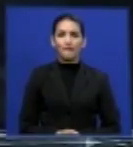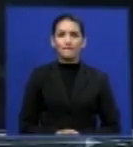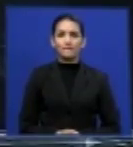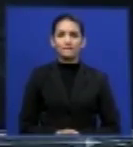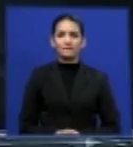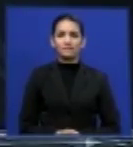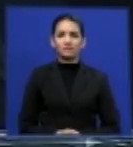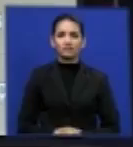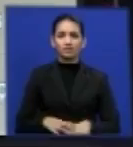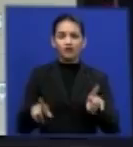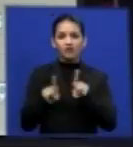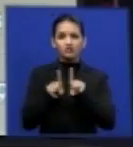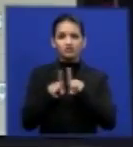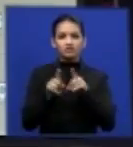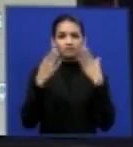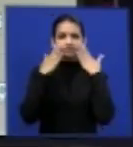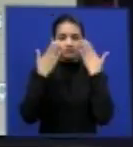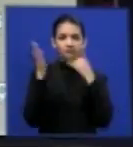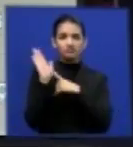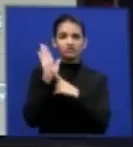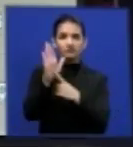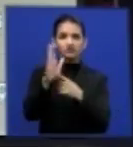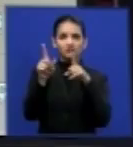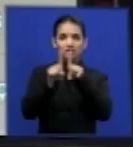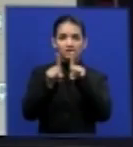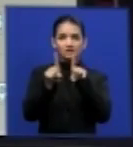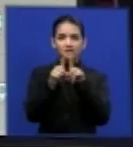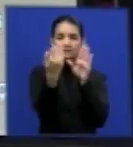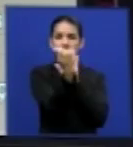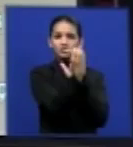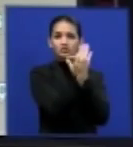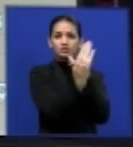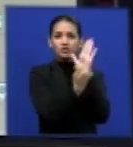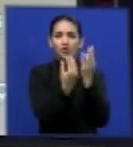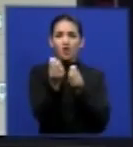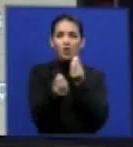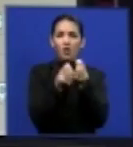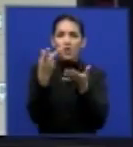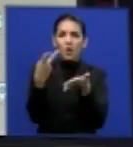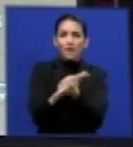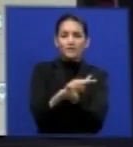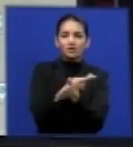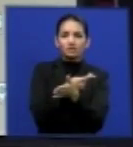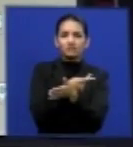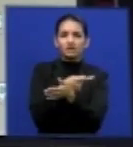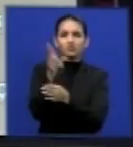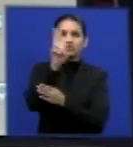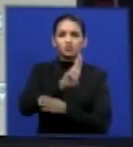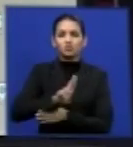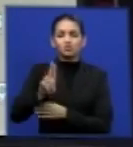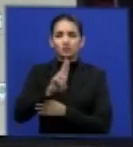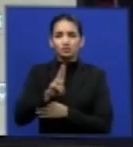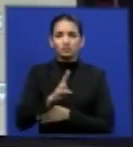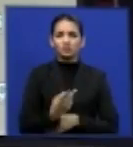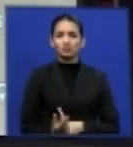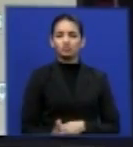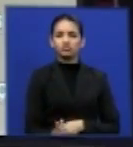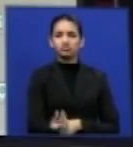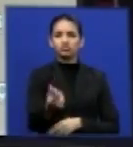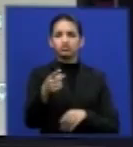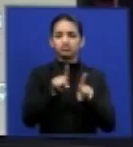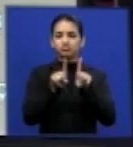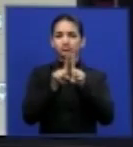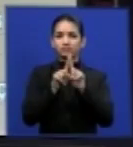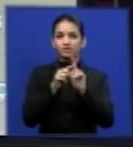Aqui gostaríamos de apresentar-lhes um diagrama sobre o ciclo de vida simplificado de um pneu. O